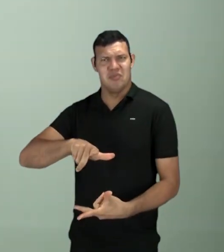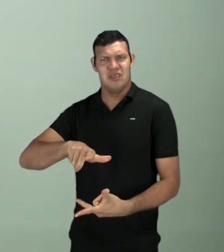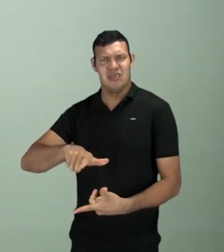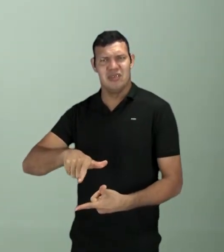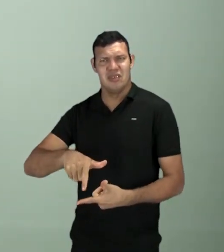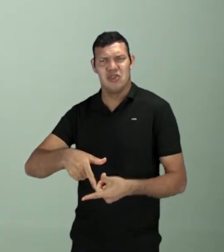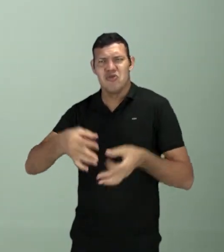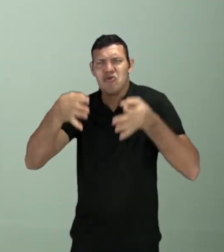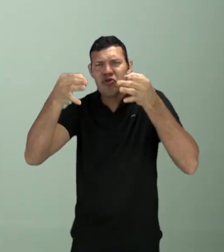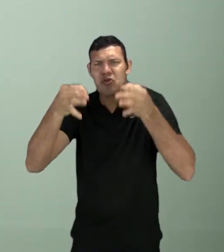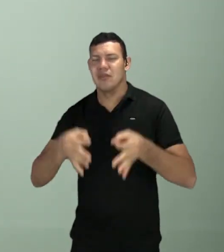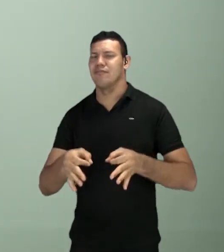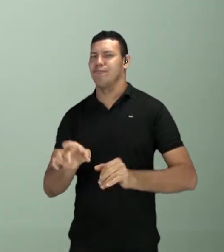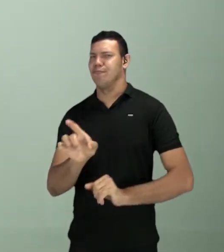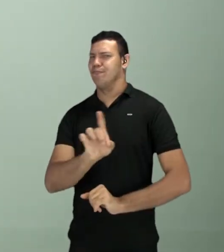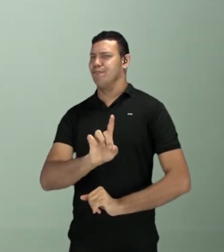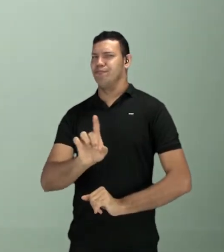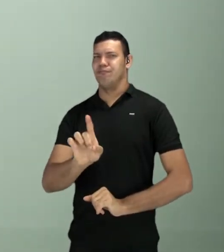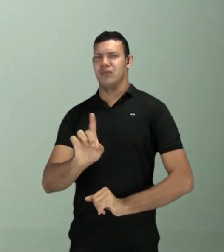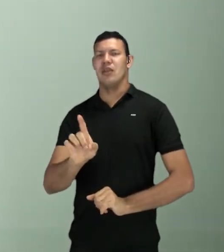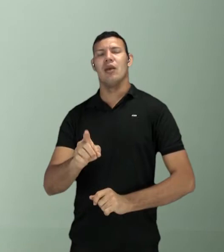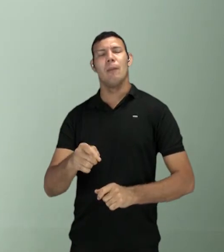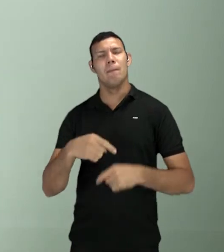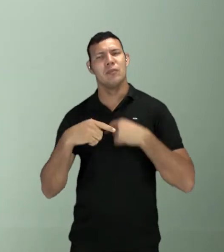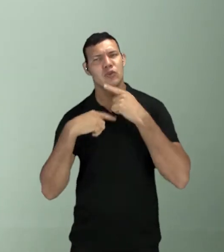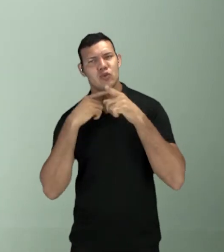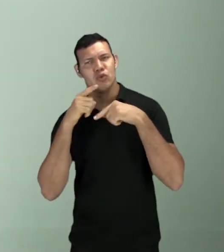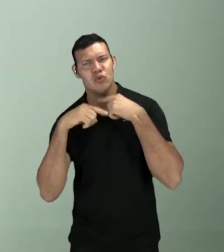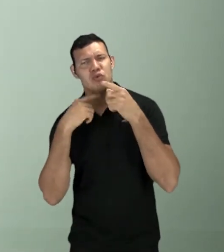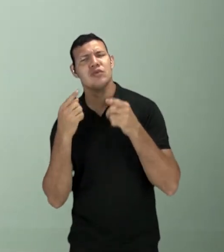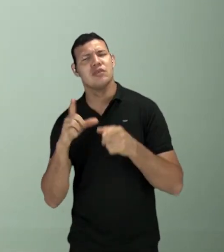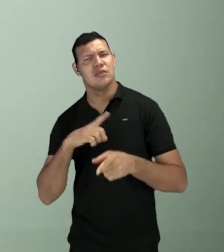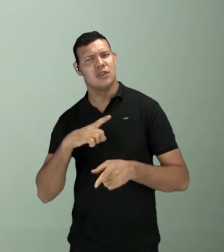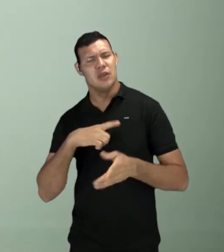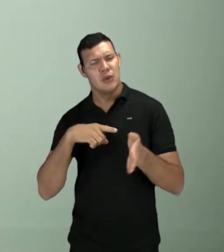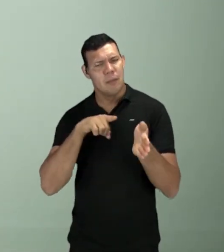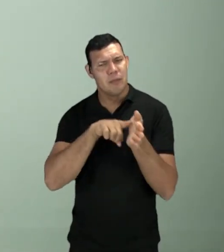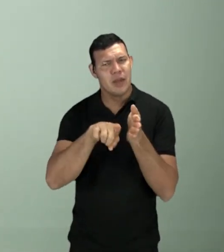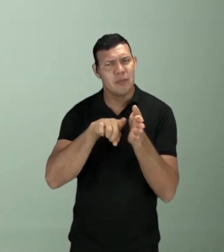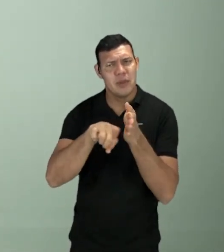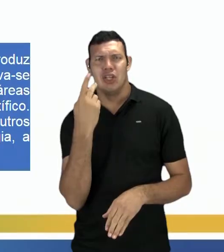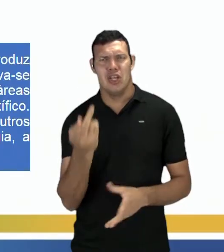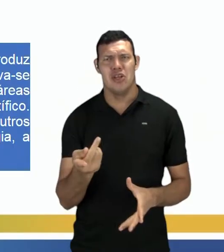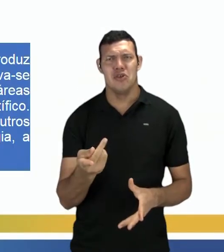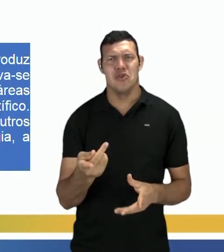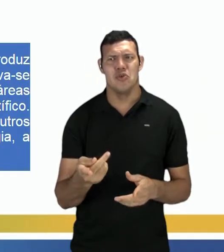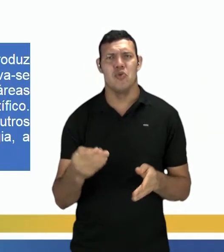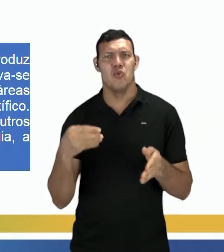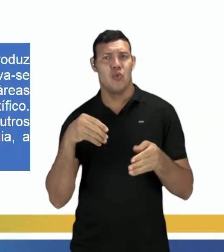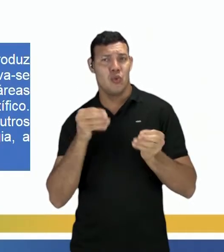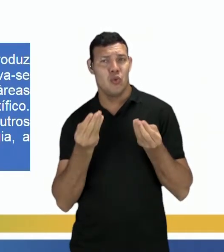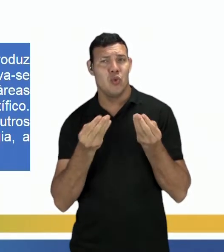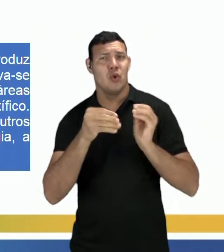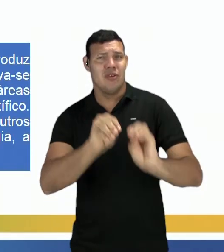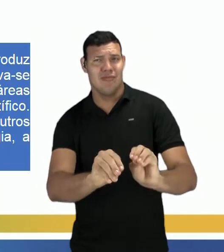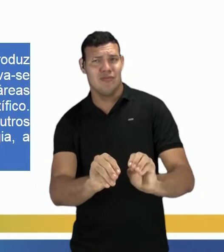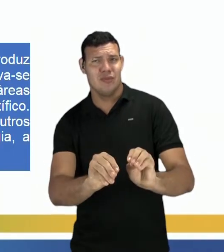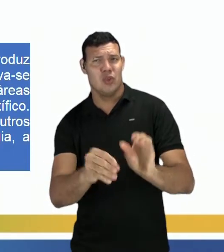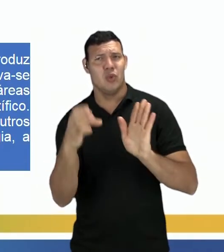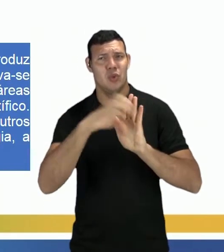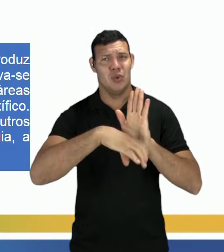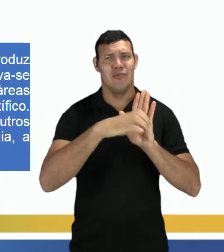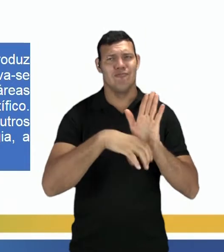ser corrigidas, que elas podem ser voltadas atrás e revistas. Ok? Esse novo